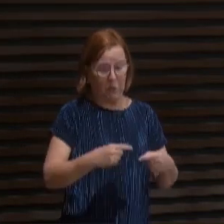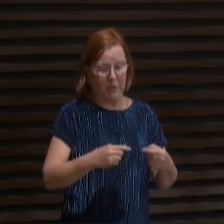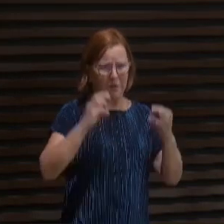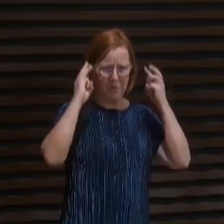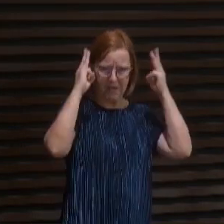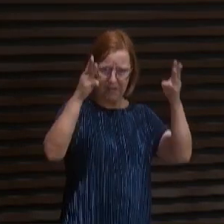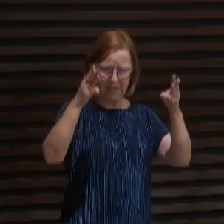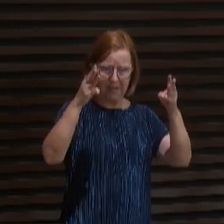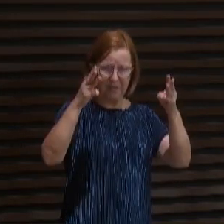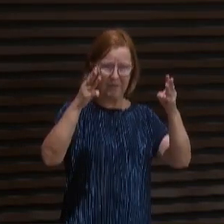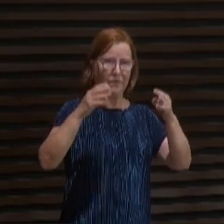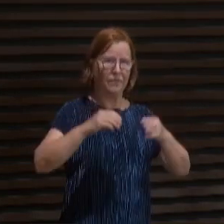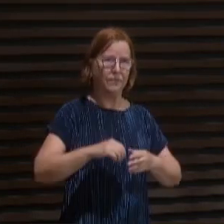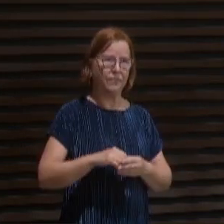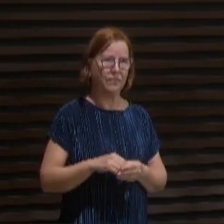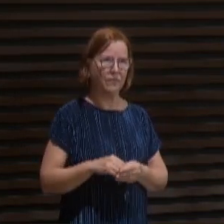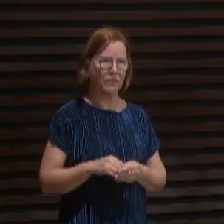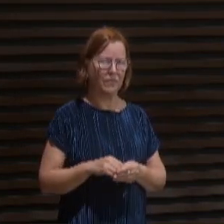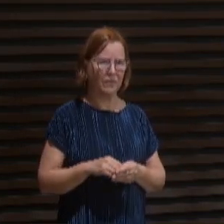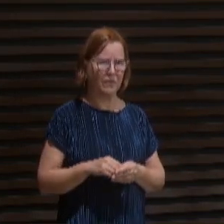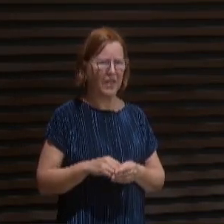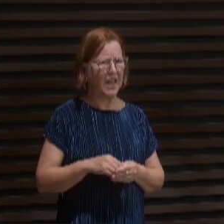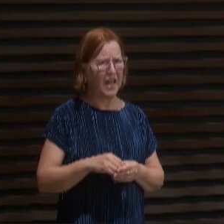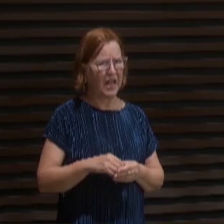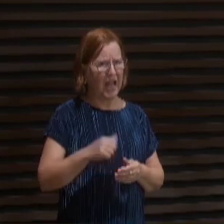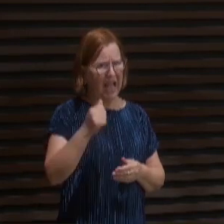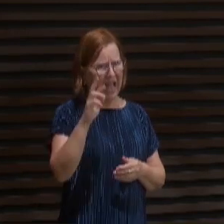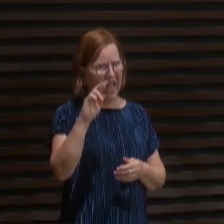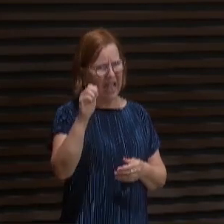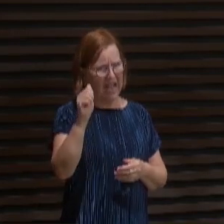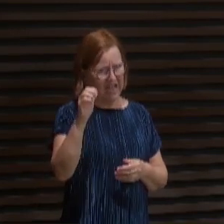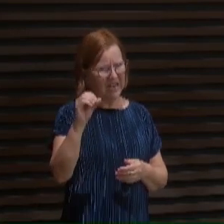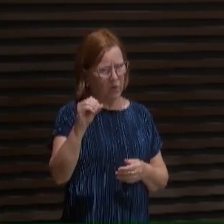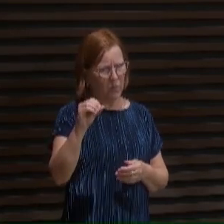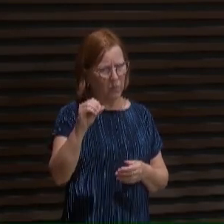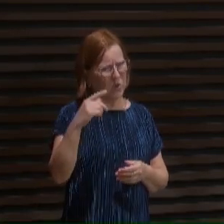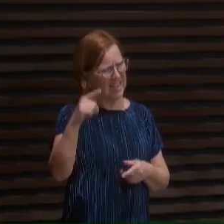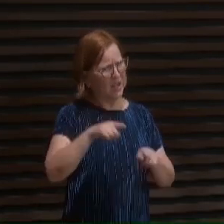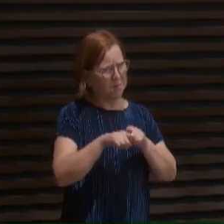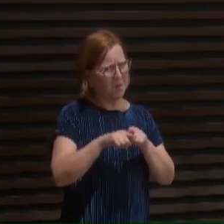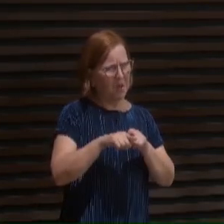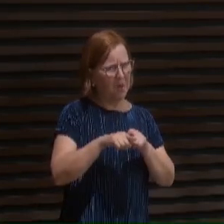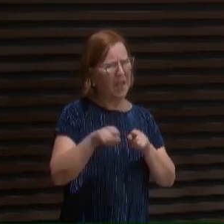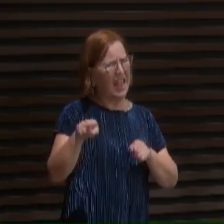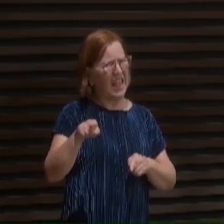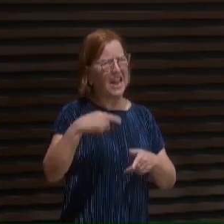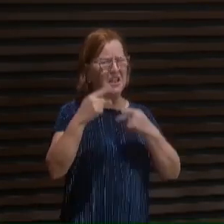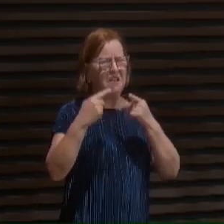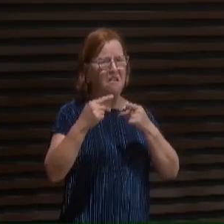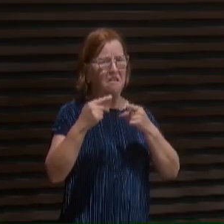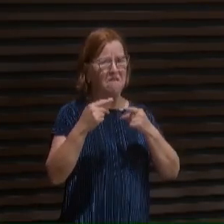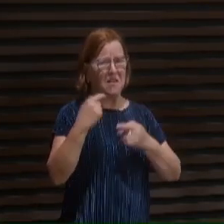é Arão, o levita, teu irmão? Eu sei que ele fala fluentemente. Ele fala inglês, francês,